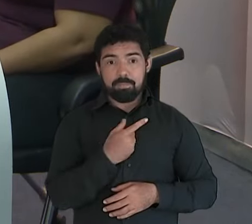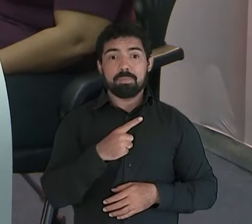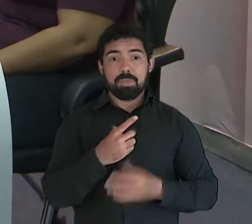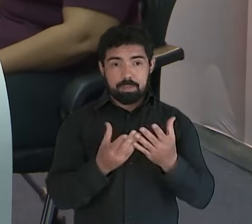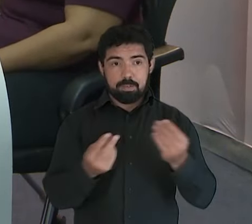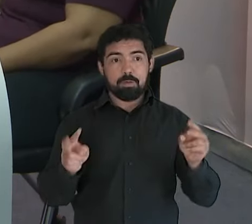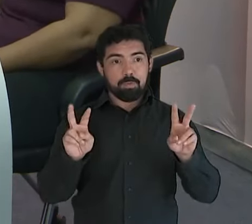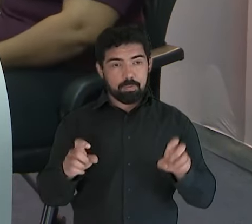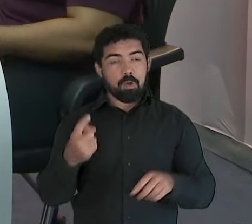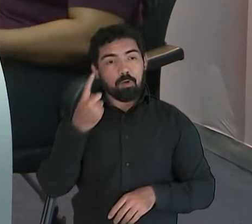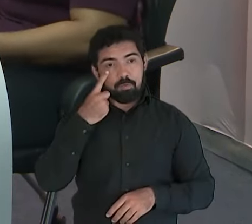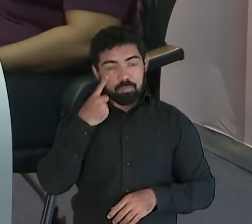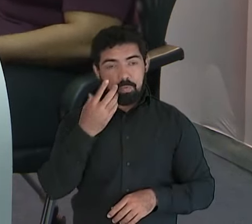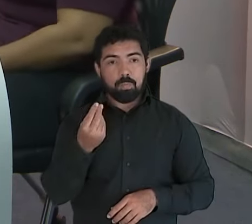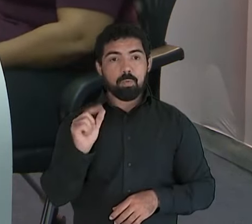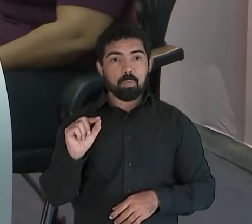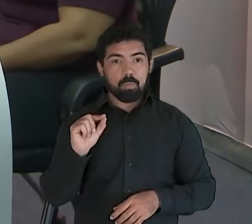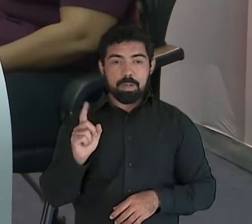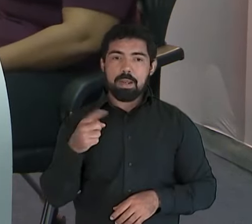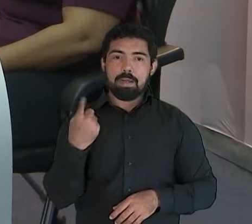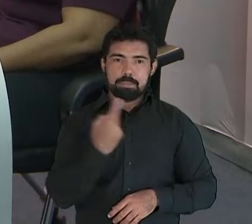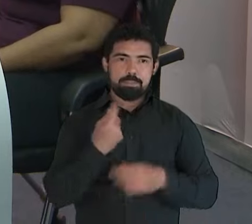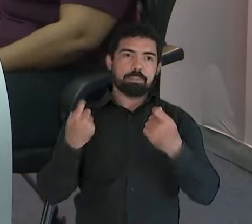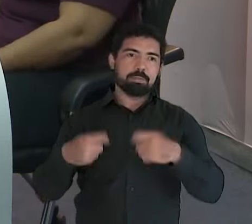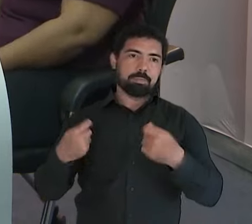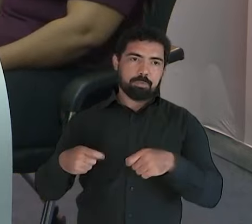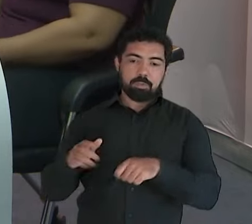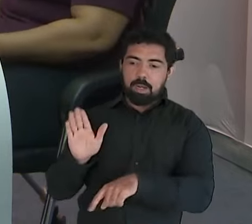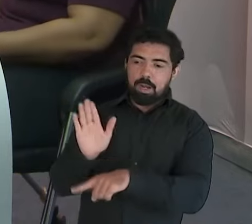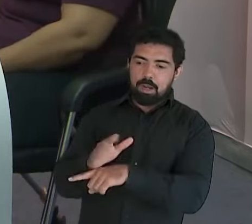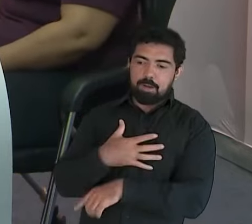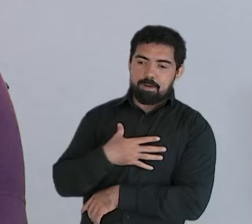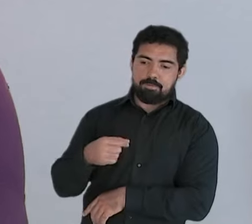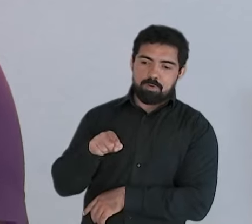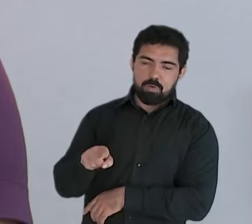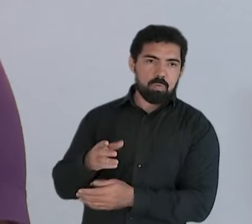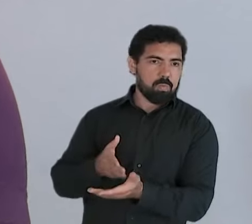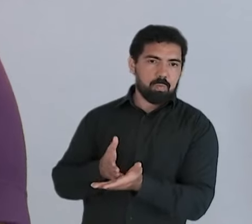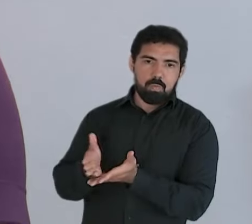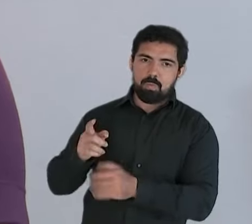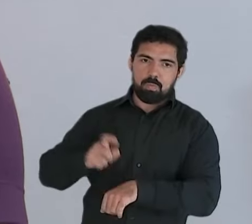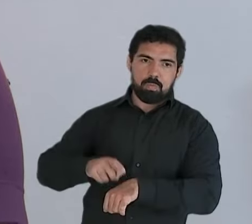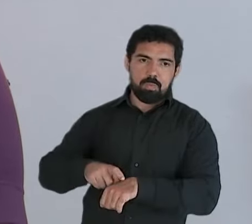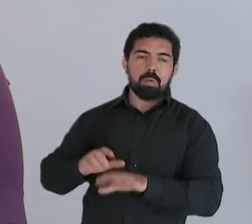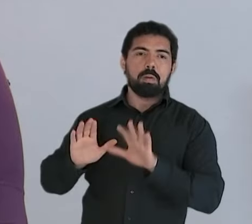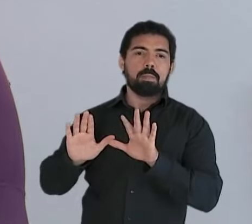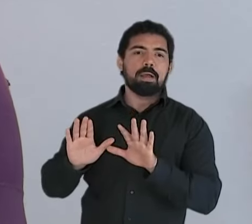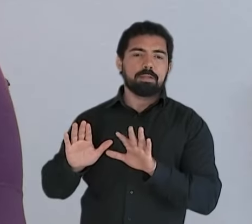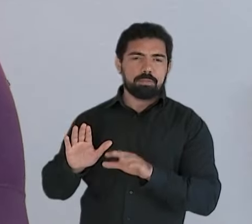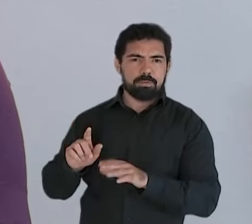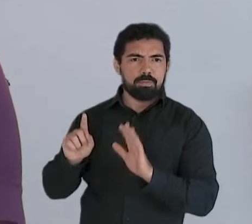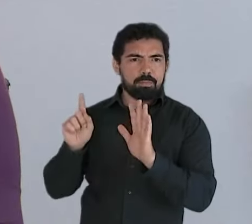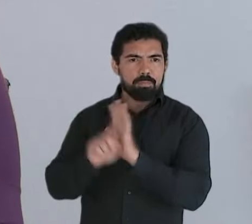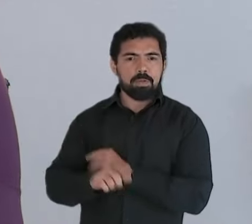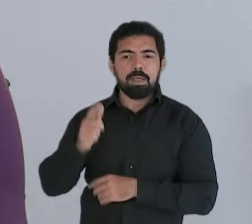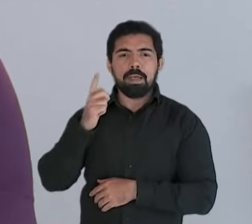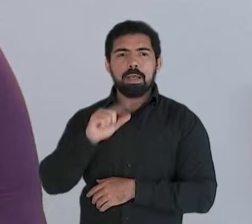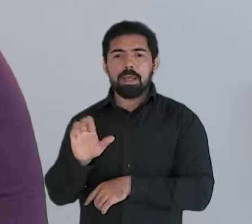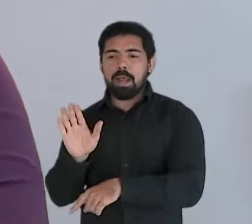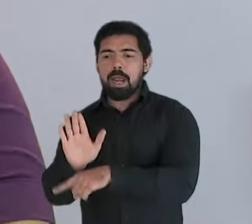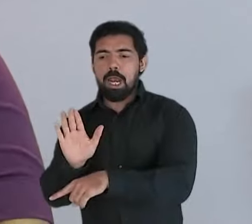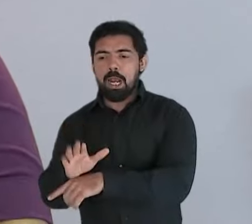vejo muito que a gente tem que estar preparando os filhos da gente o tempo todo. Mas quem é que está preparando os outros? Os filhos dos